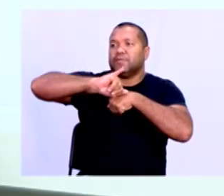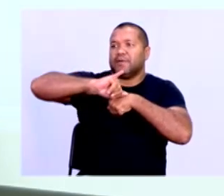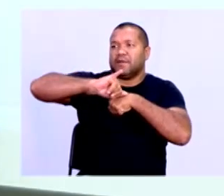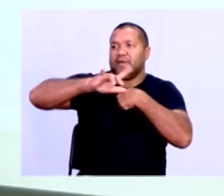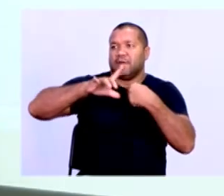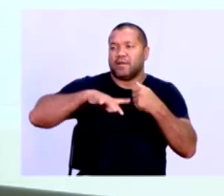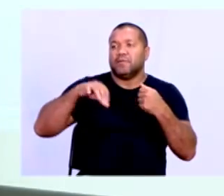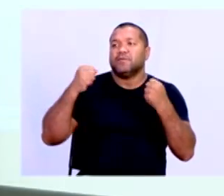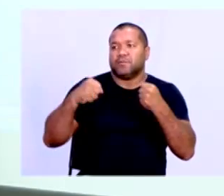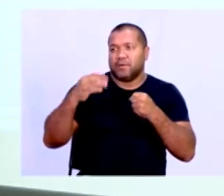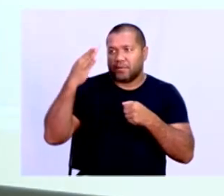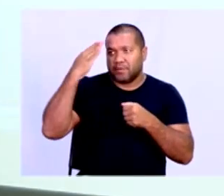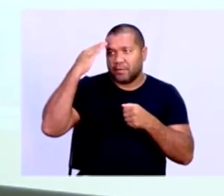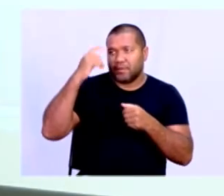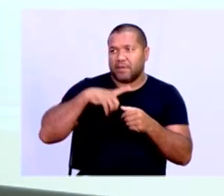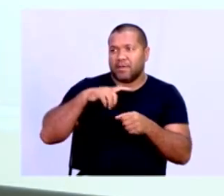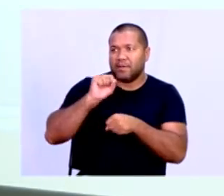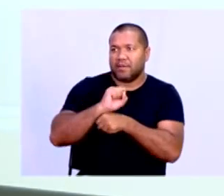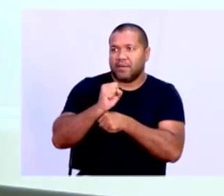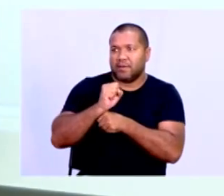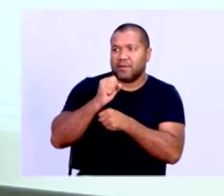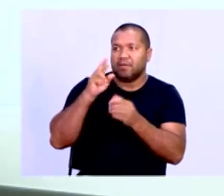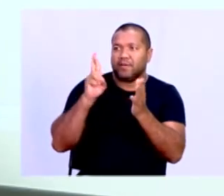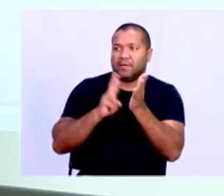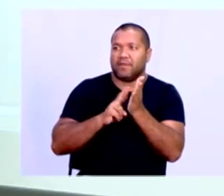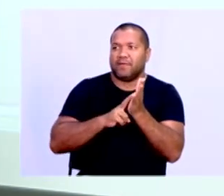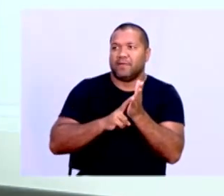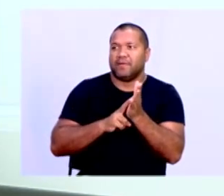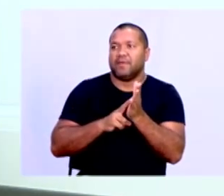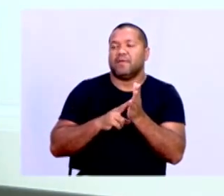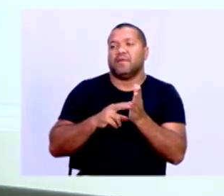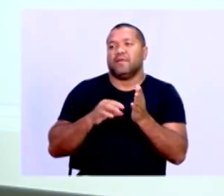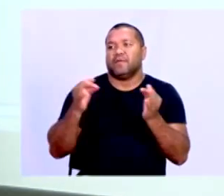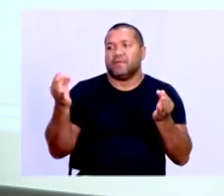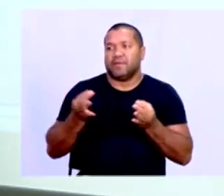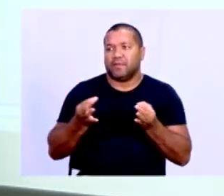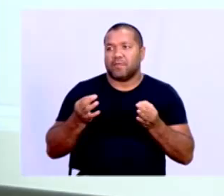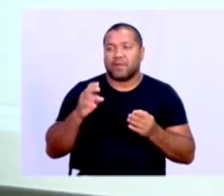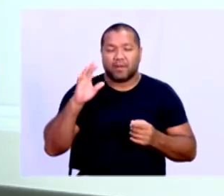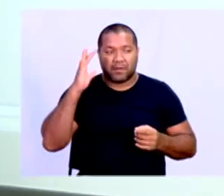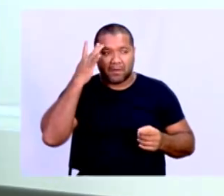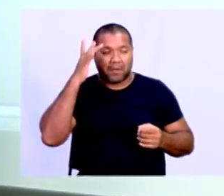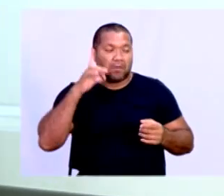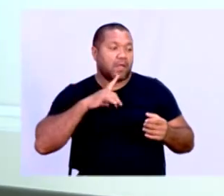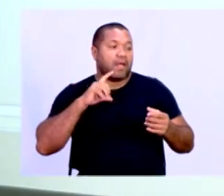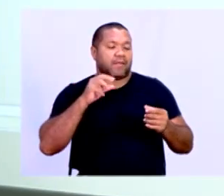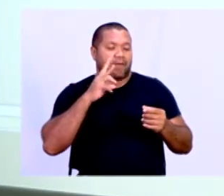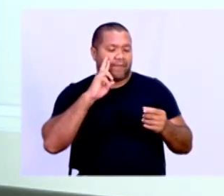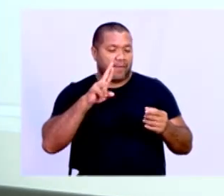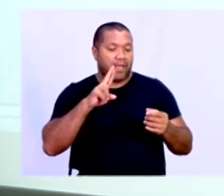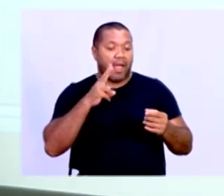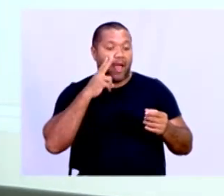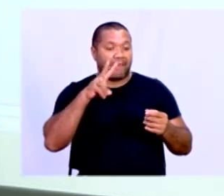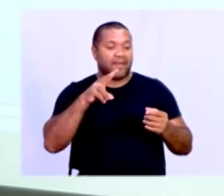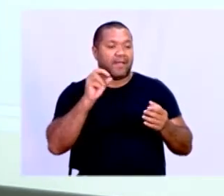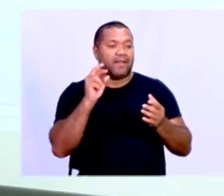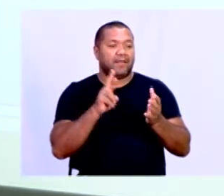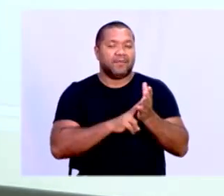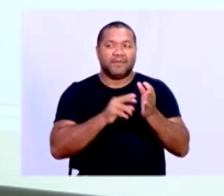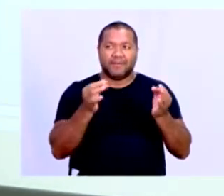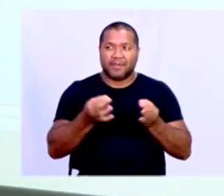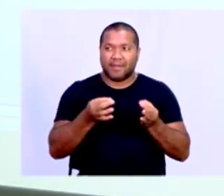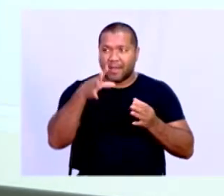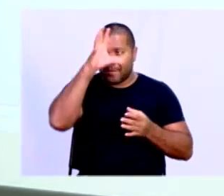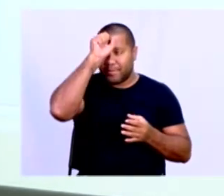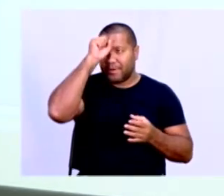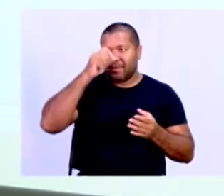questões, que tenham mandado correto. Quem não mandou, já está vendo a resposta correta para aprender e levar daqui para